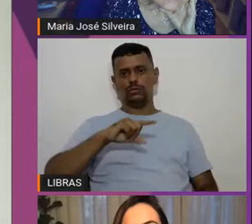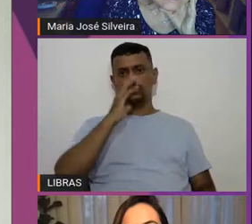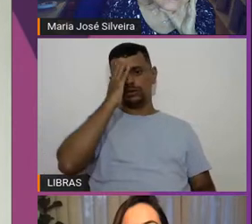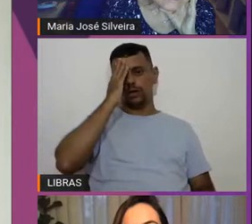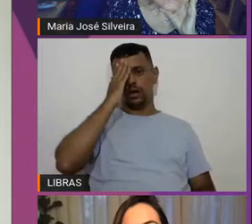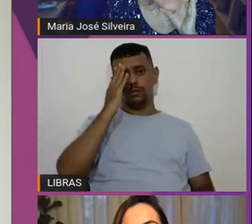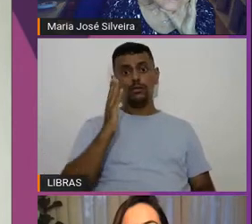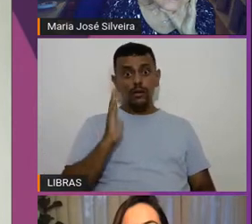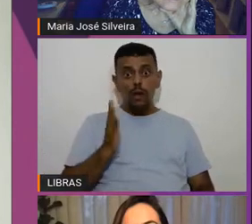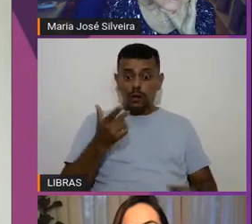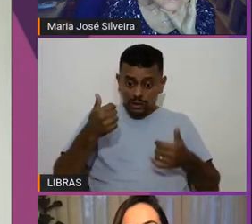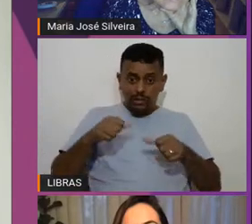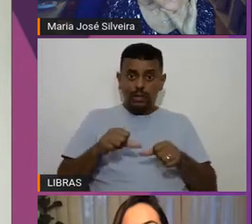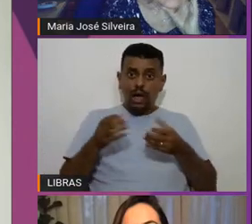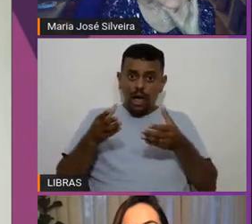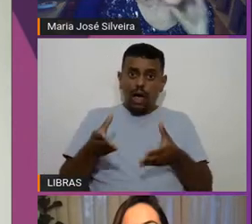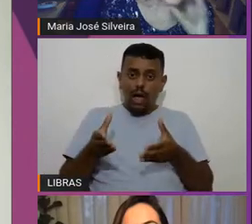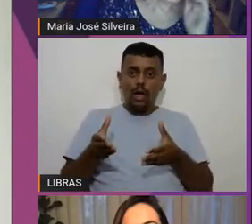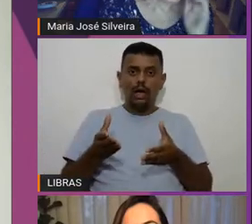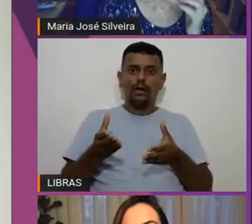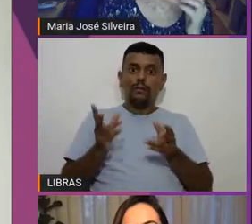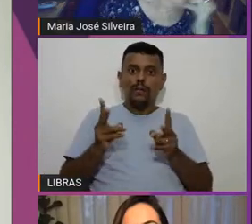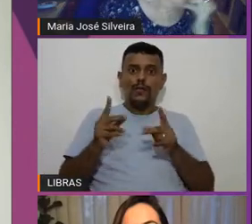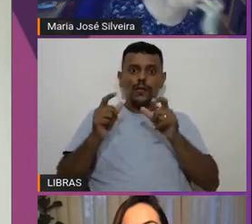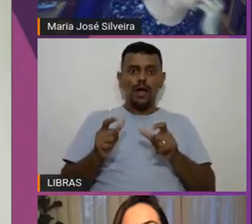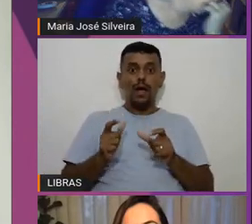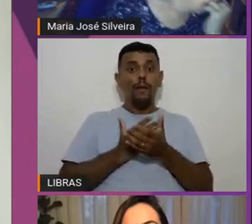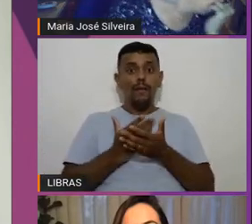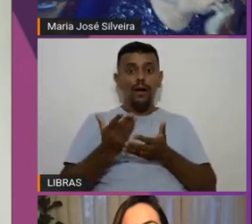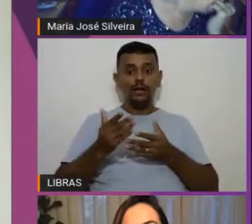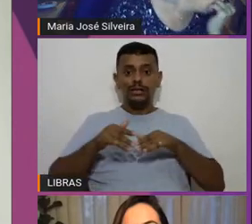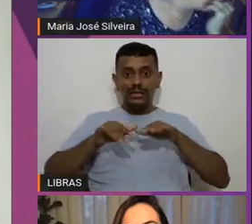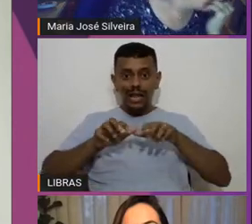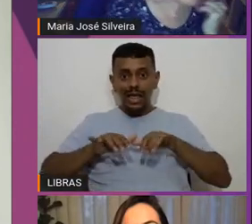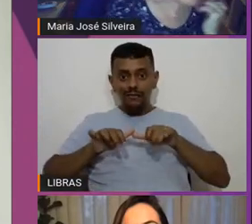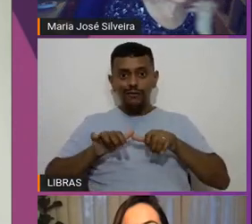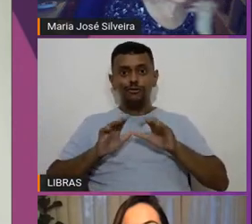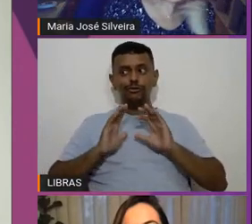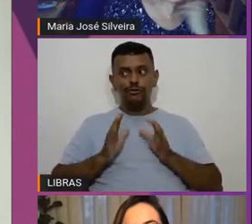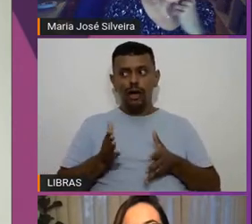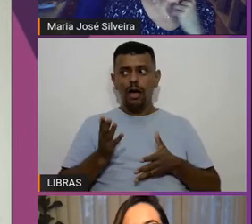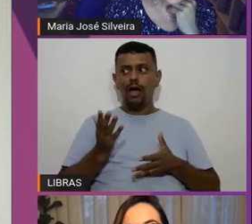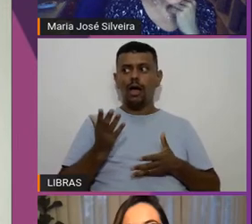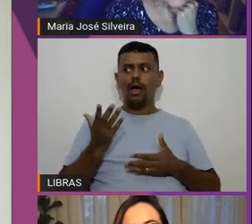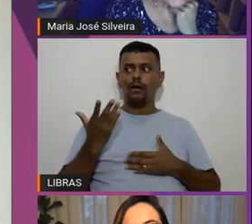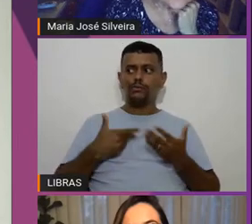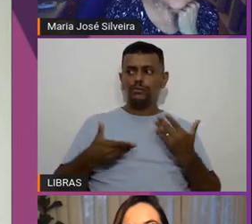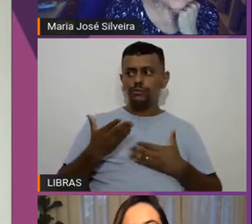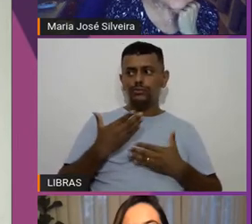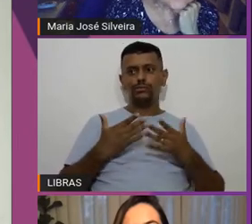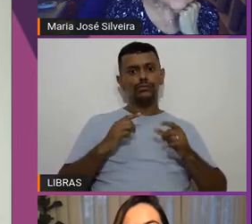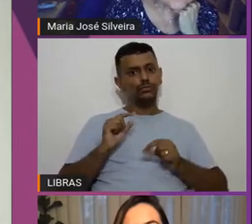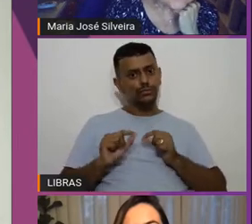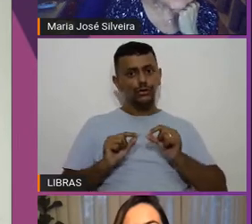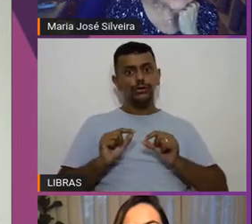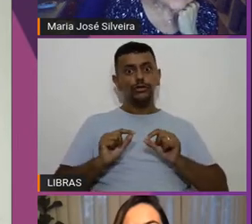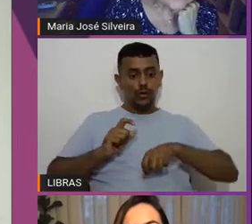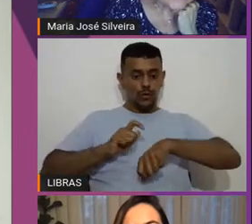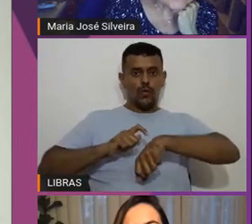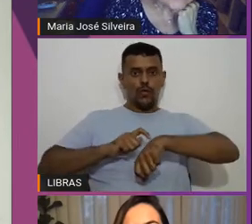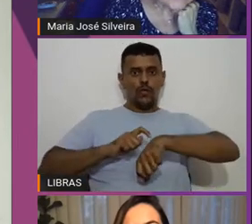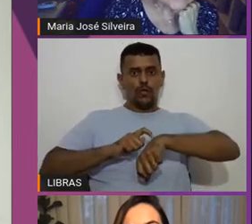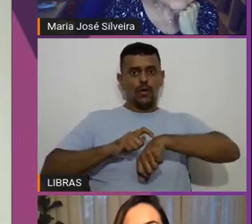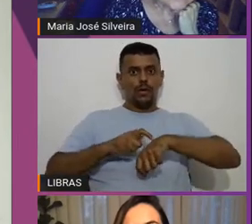quando eu comecei a escrever desse tempo e aí eu percebi ali e conexão para escola do Desterro é o